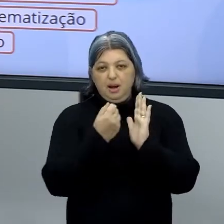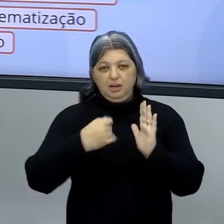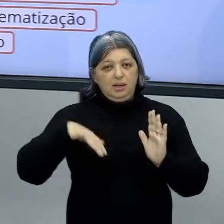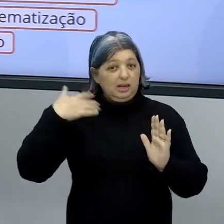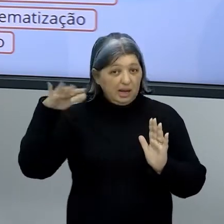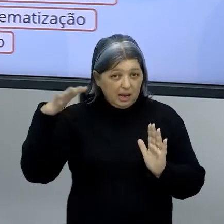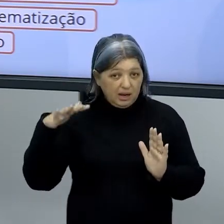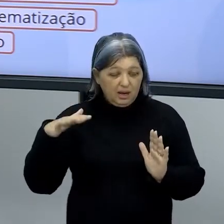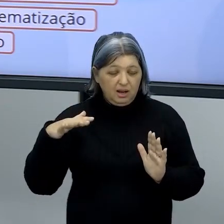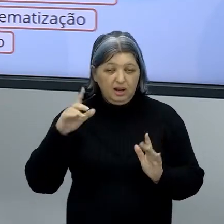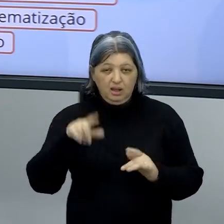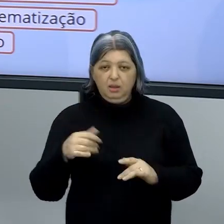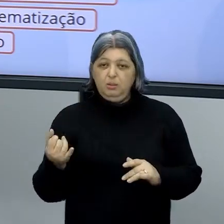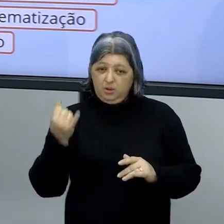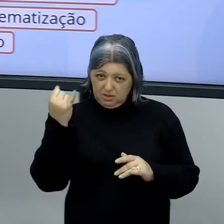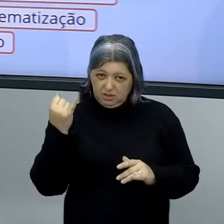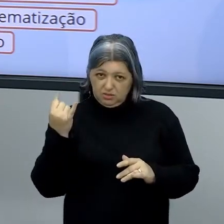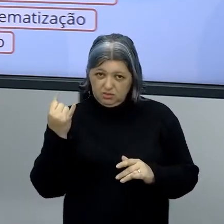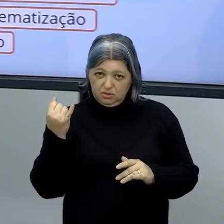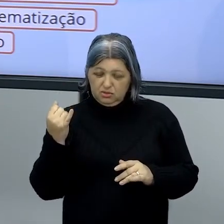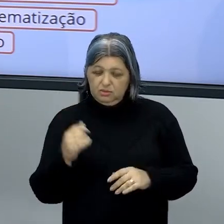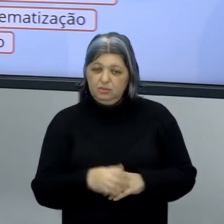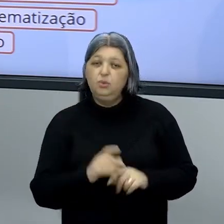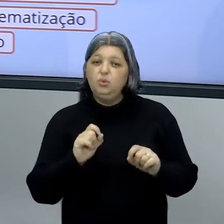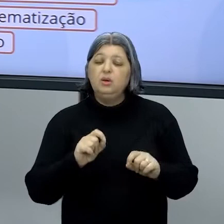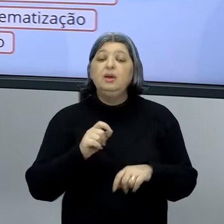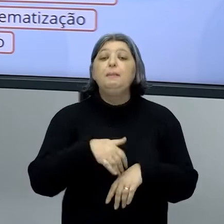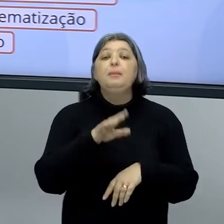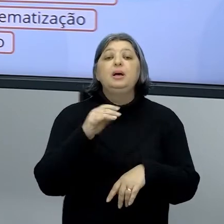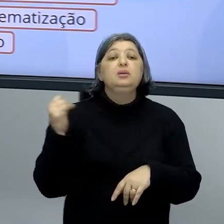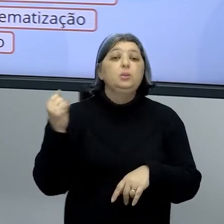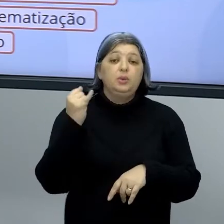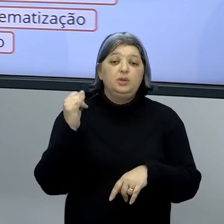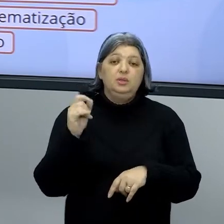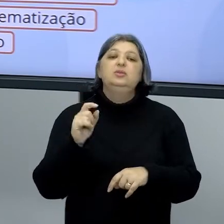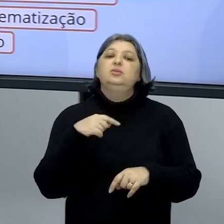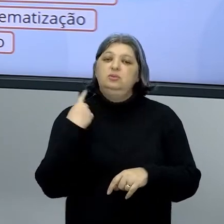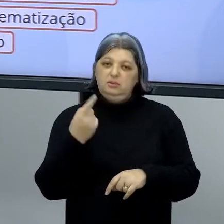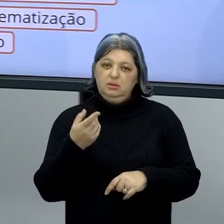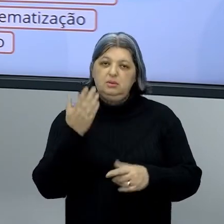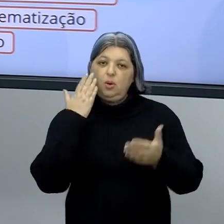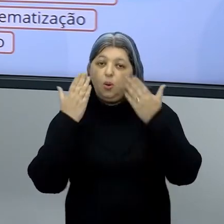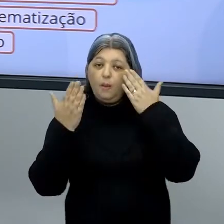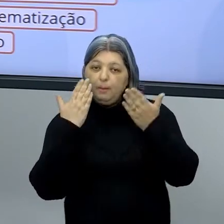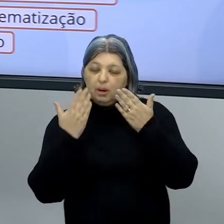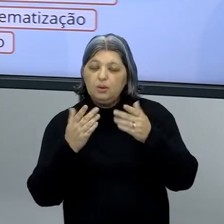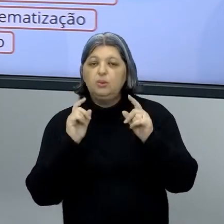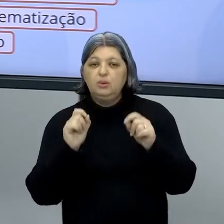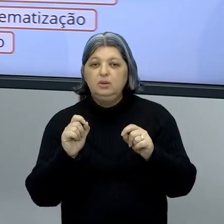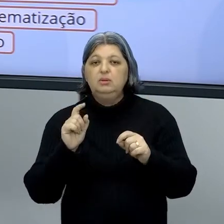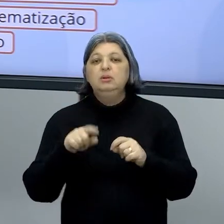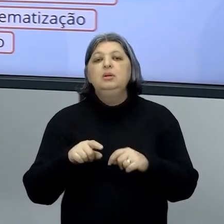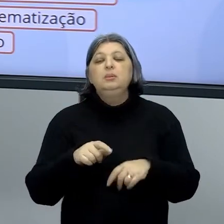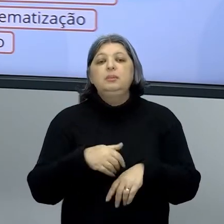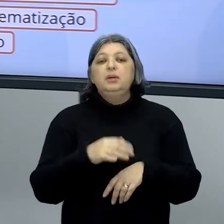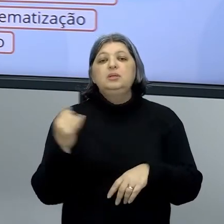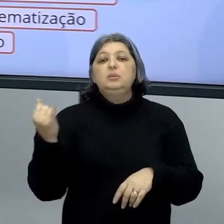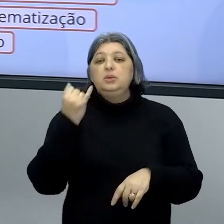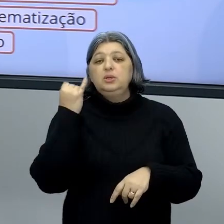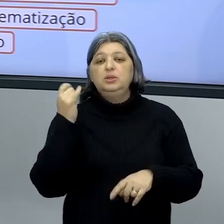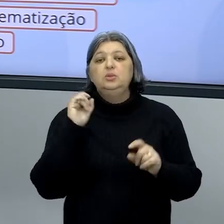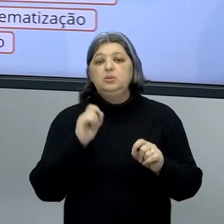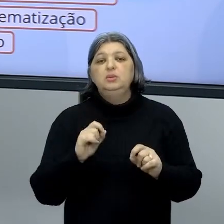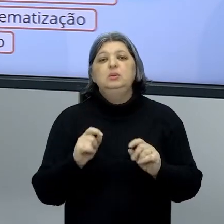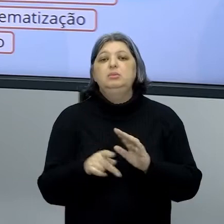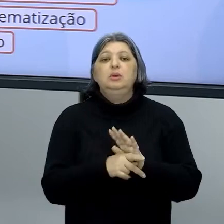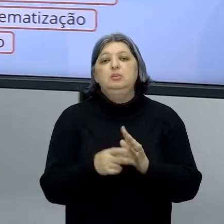elevado, será que é importante nesse momento? O que é mais importante? Nós vimos muito isso. O que era importante aí para a nossa vida? Qual o valor que eu